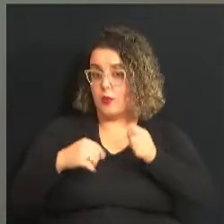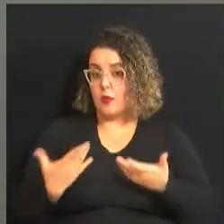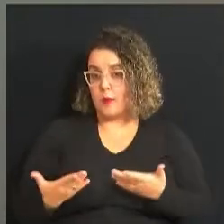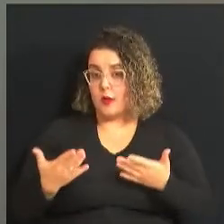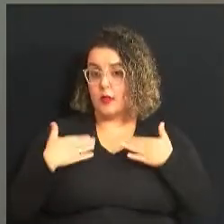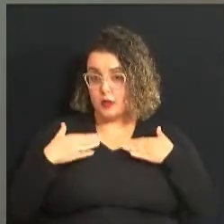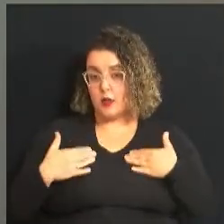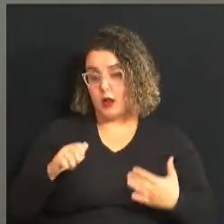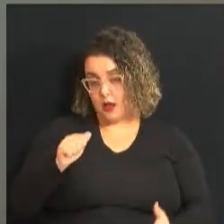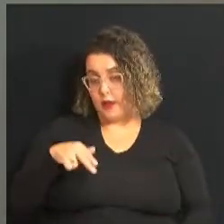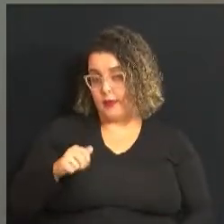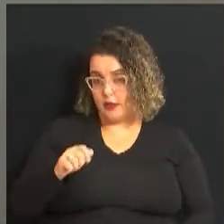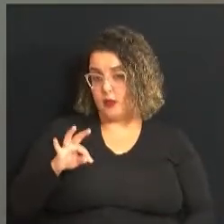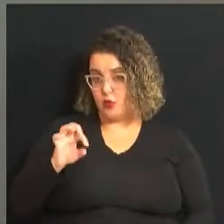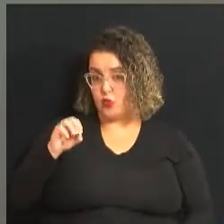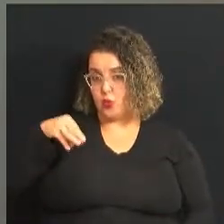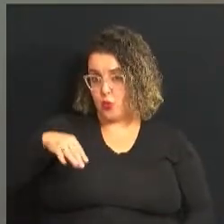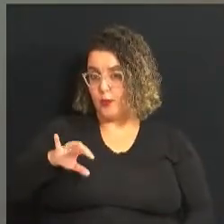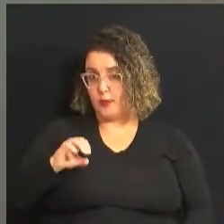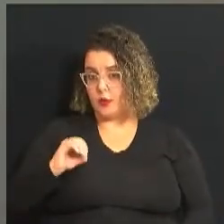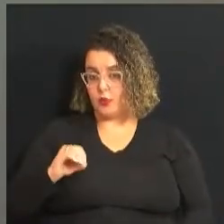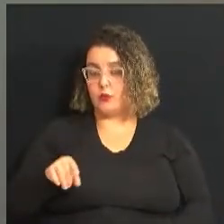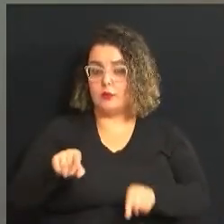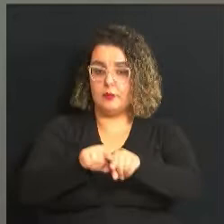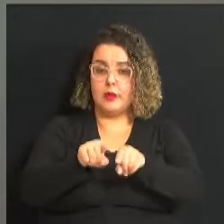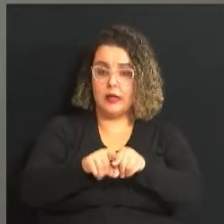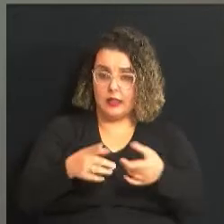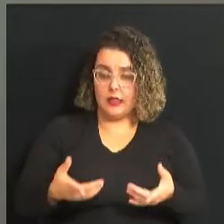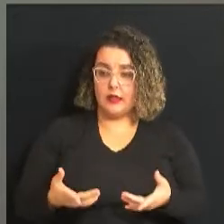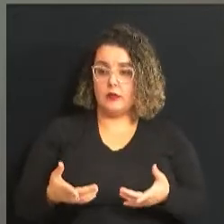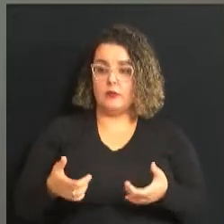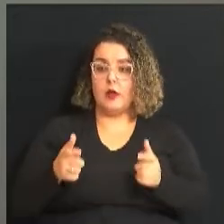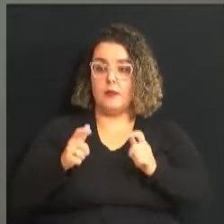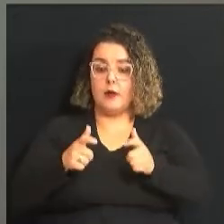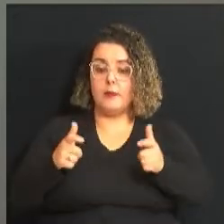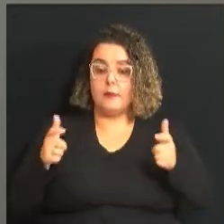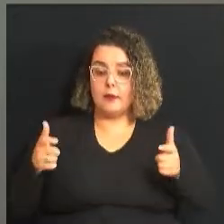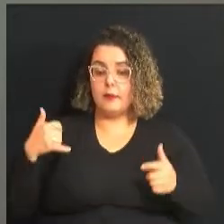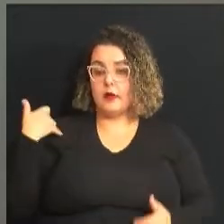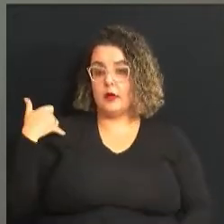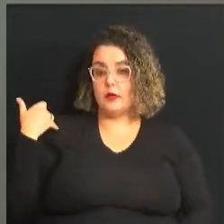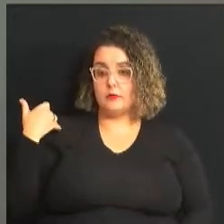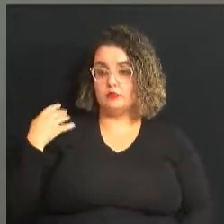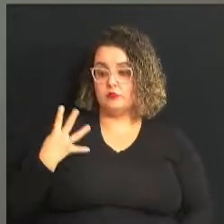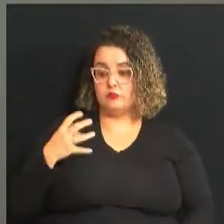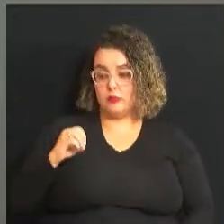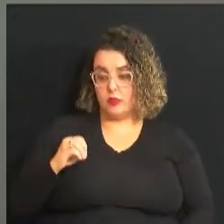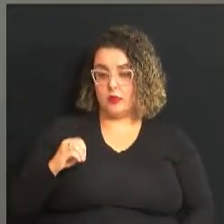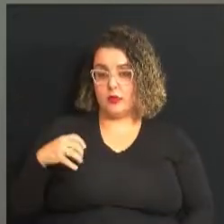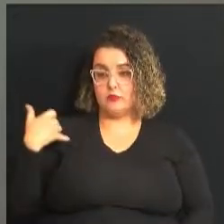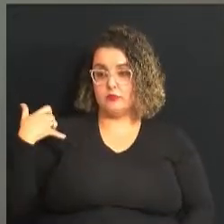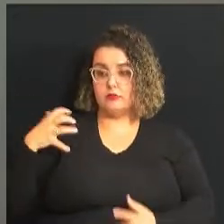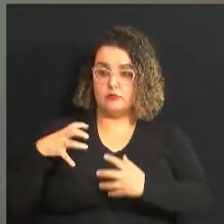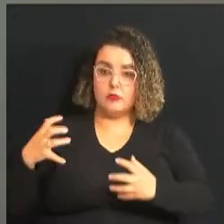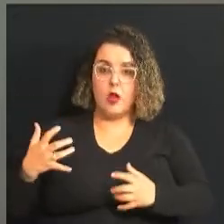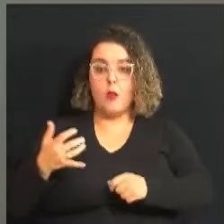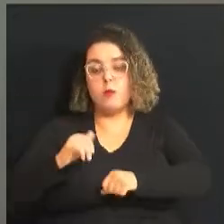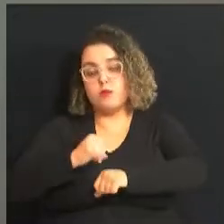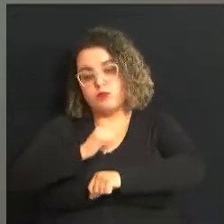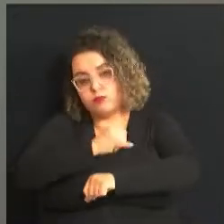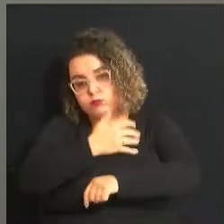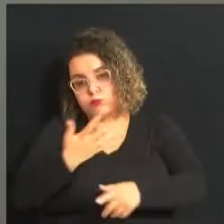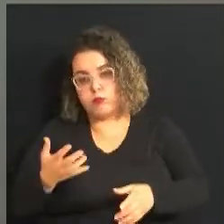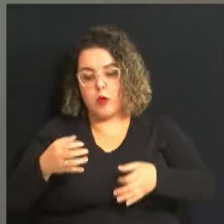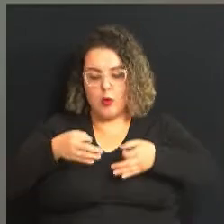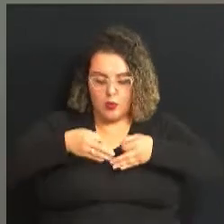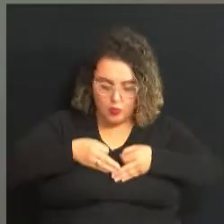O corpo da mulher muda muito. Existe uma tendência maior da mulher acima dos 40 anos ter mais acúmulo de gordura. O útero,